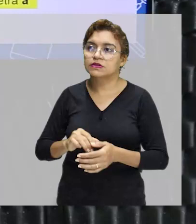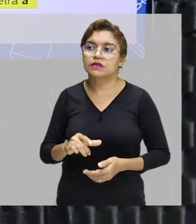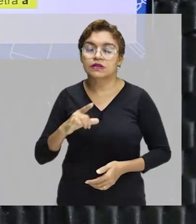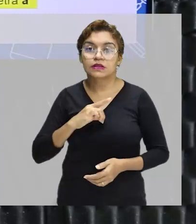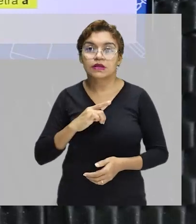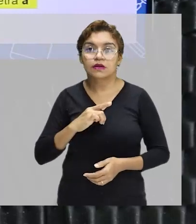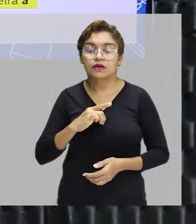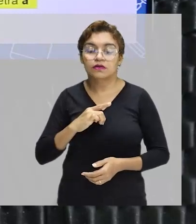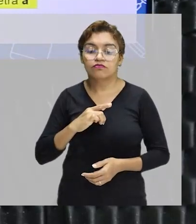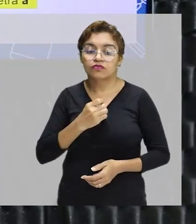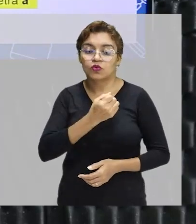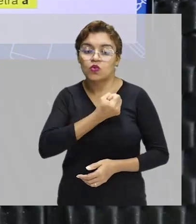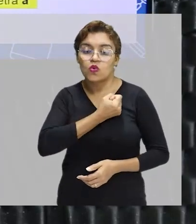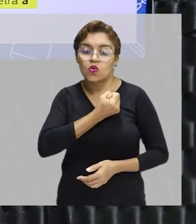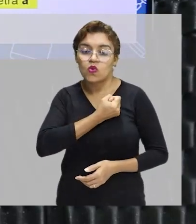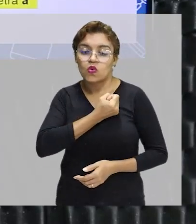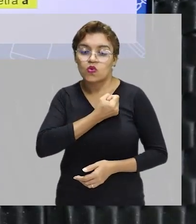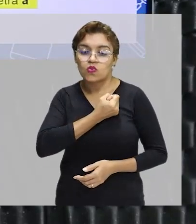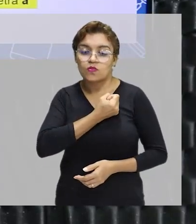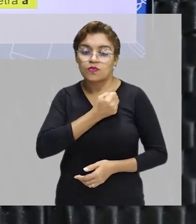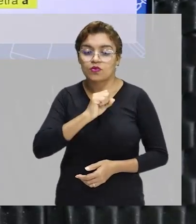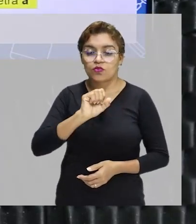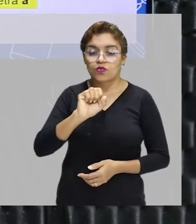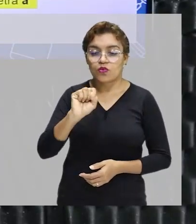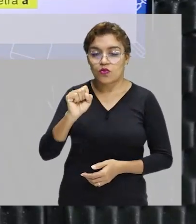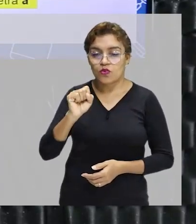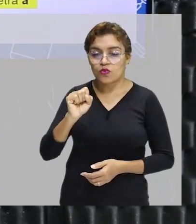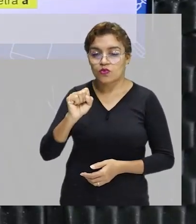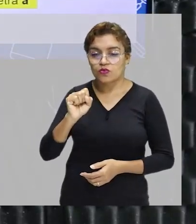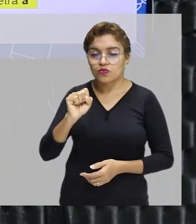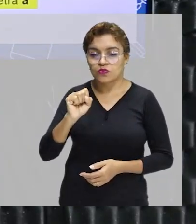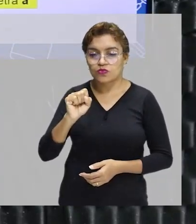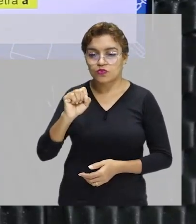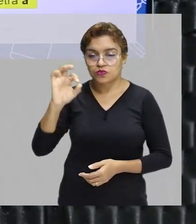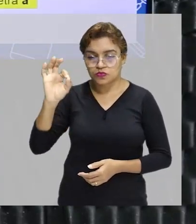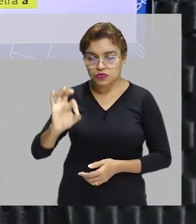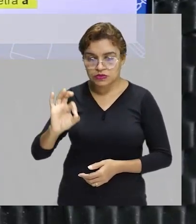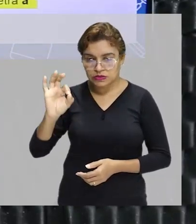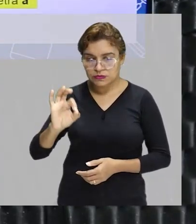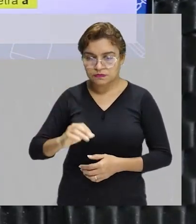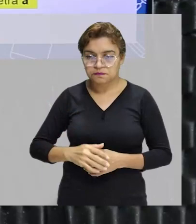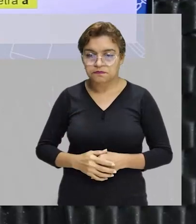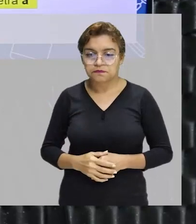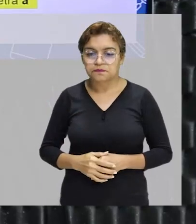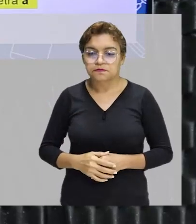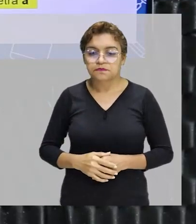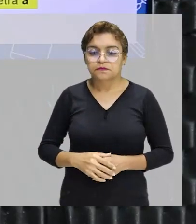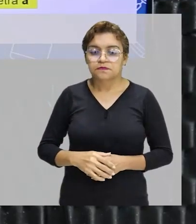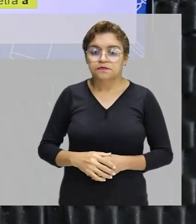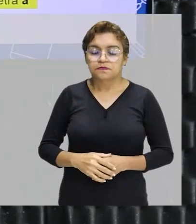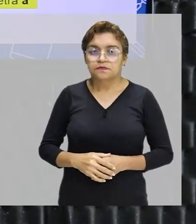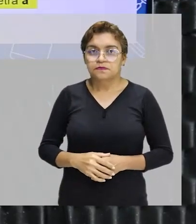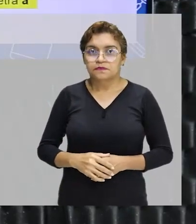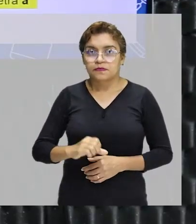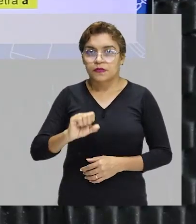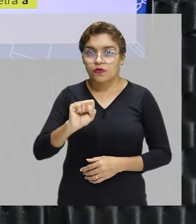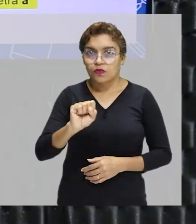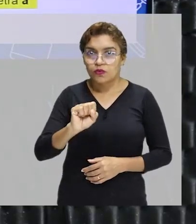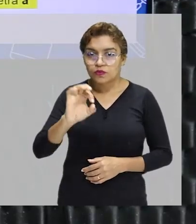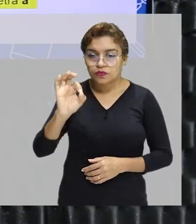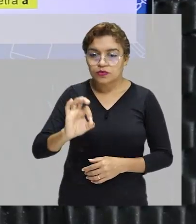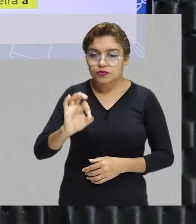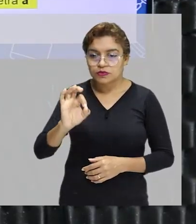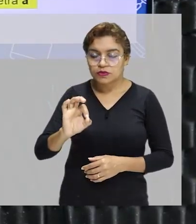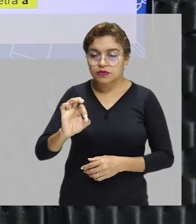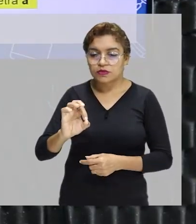de 8%, certo? Então, vamos lá. Porcentagem, 8%. Massa do soluto,